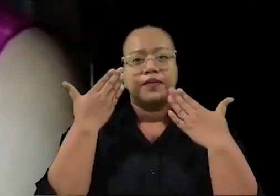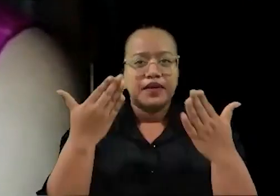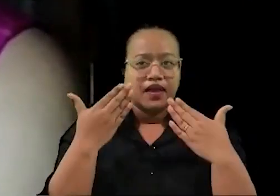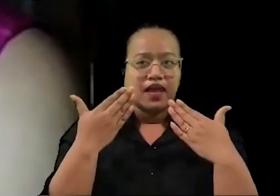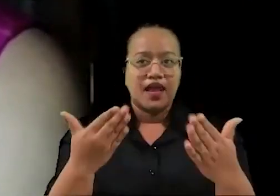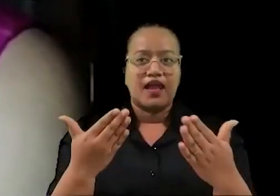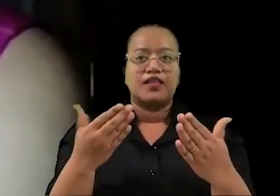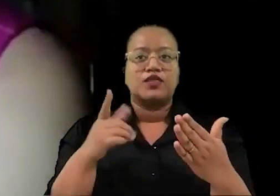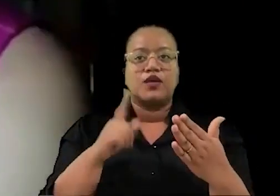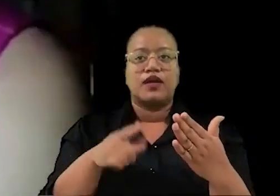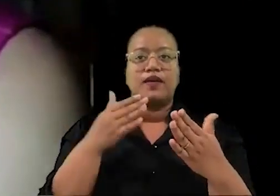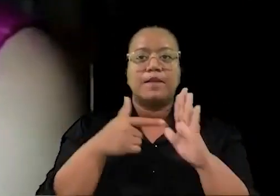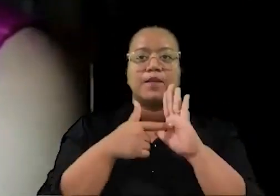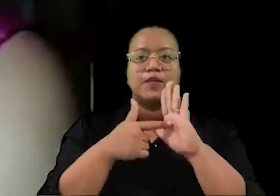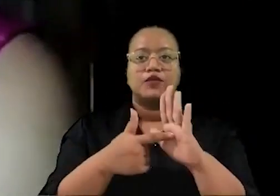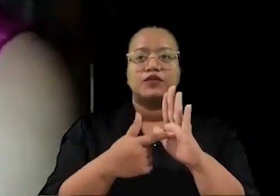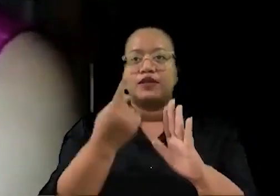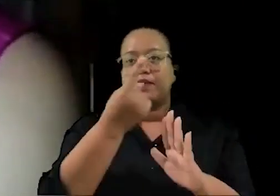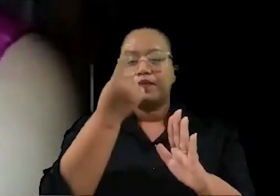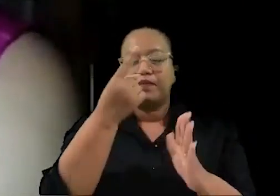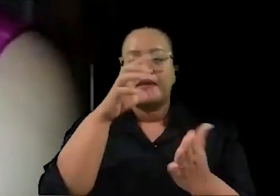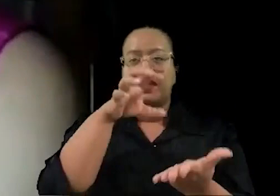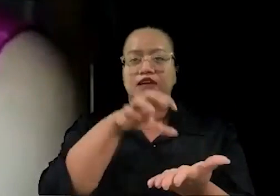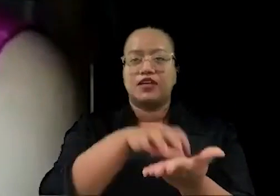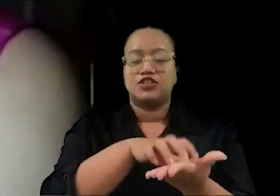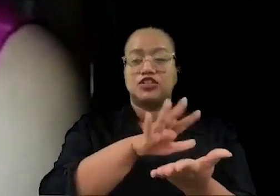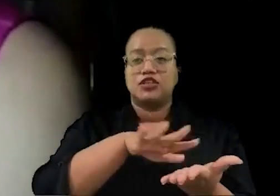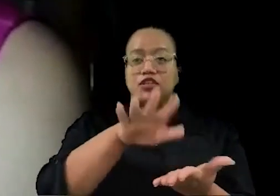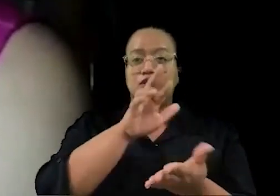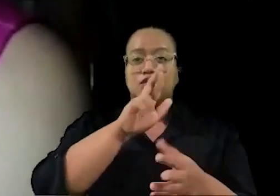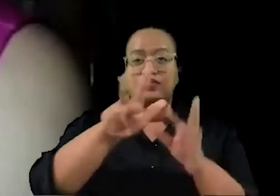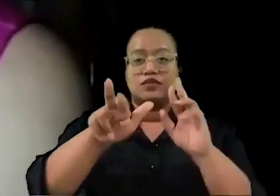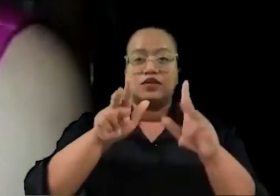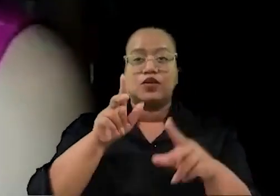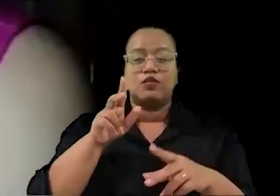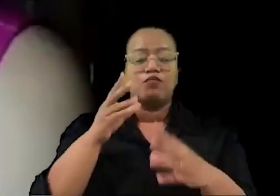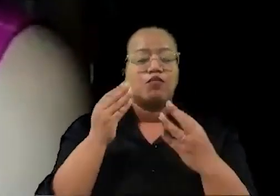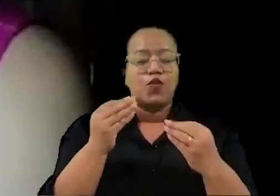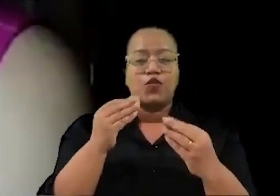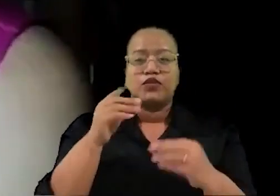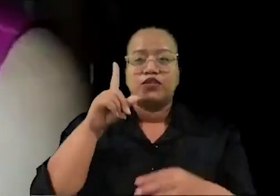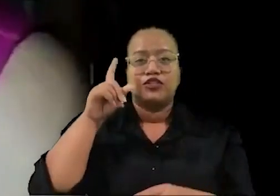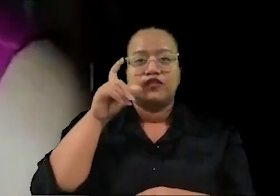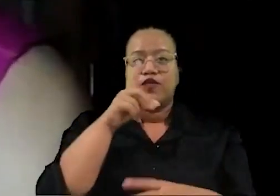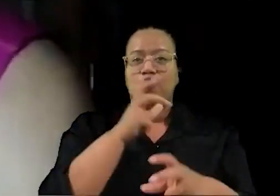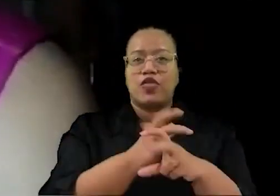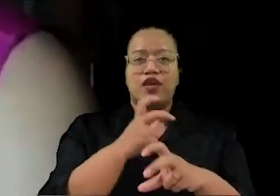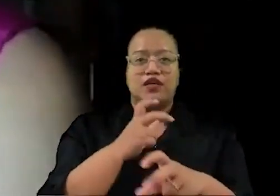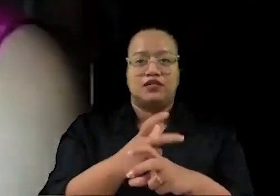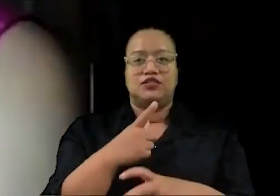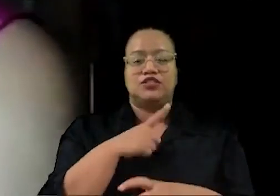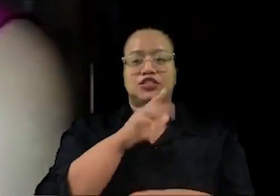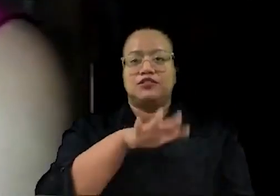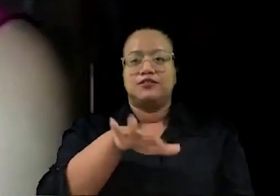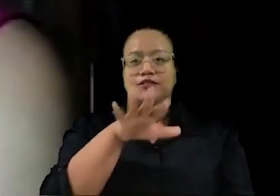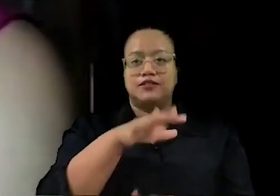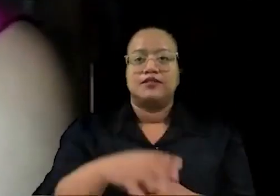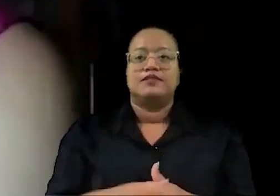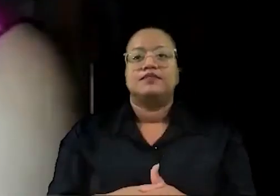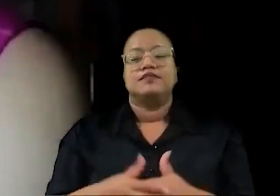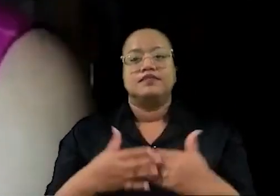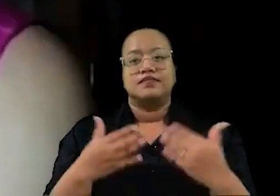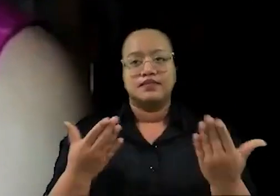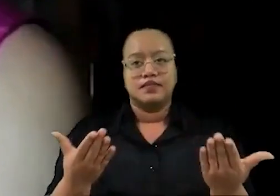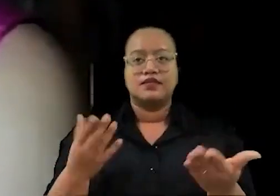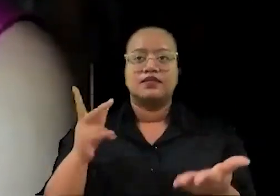região e quanta dificuldade, né? Então, eu realmente, verdadeiramente, eu espero